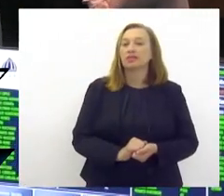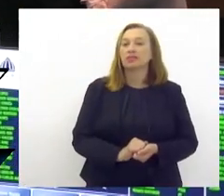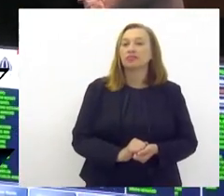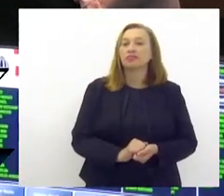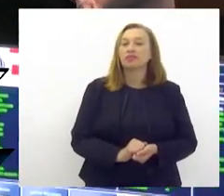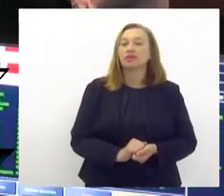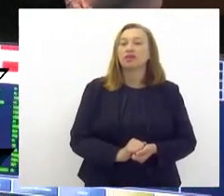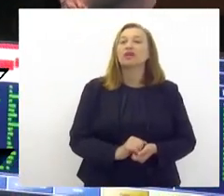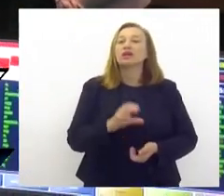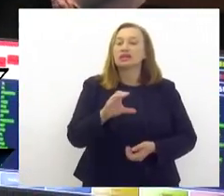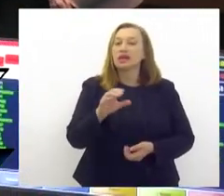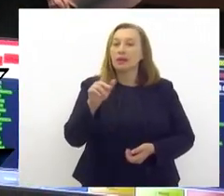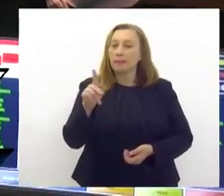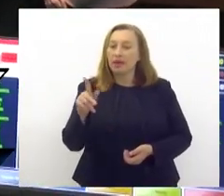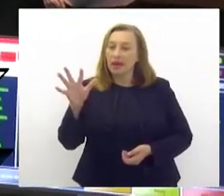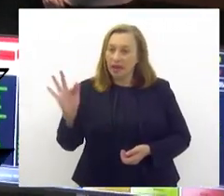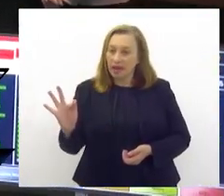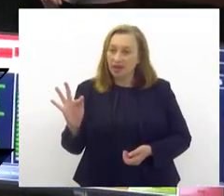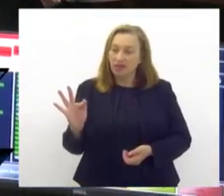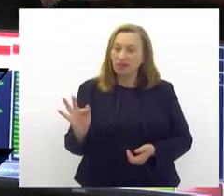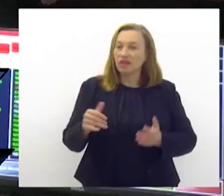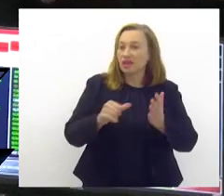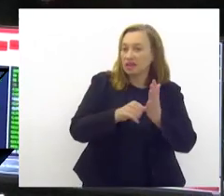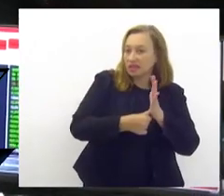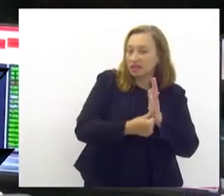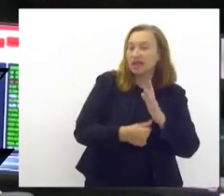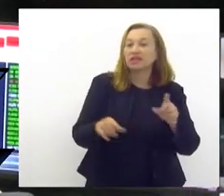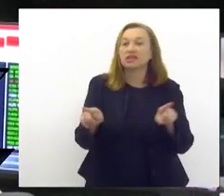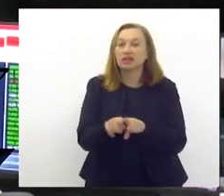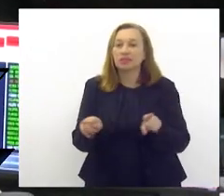levar CPF, carteira de identidade, também